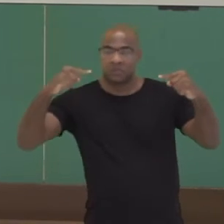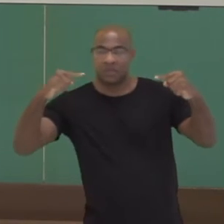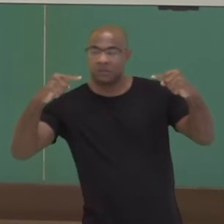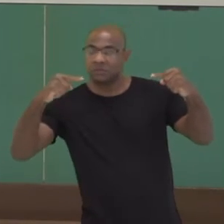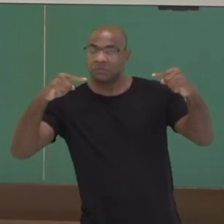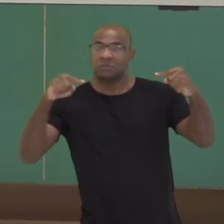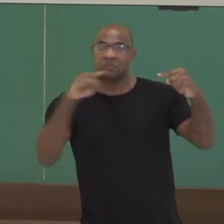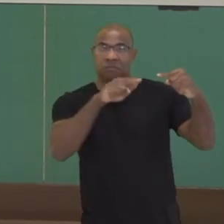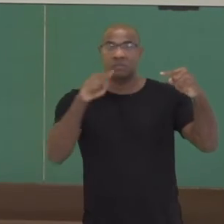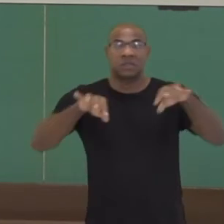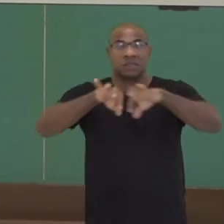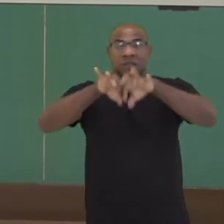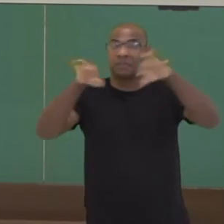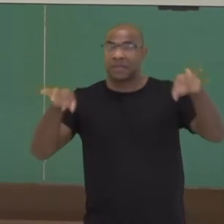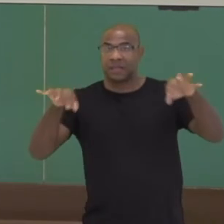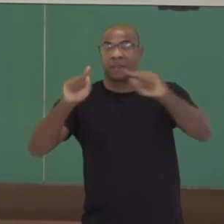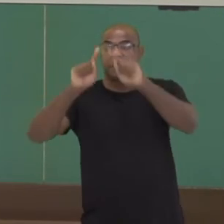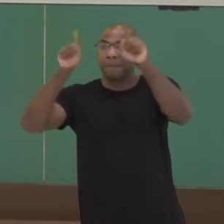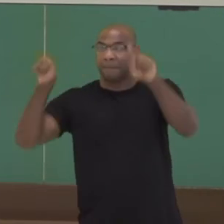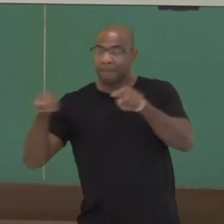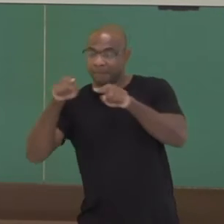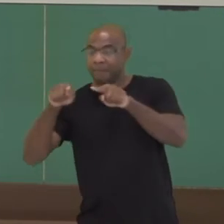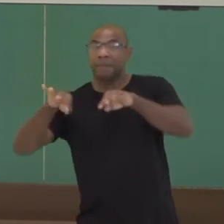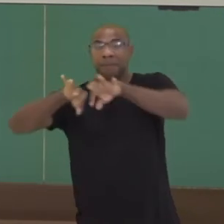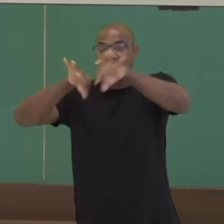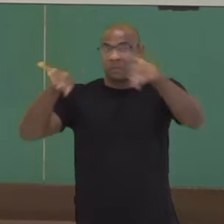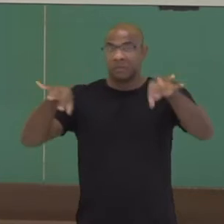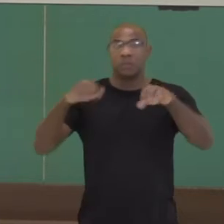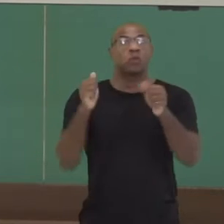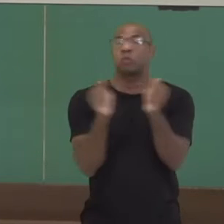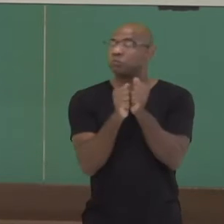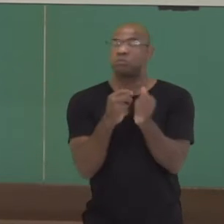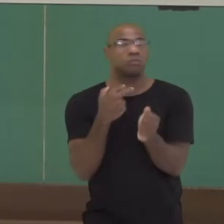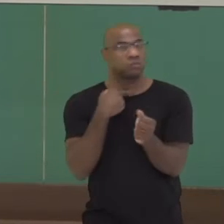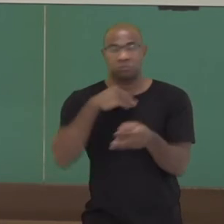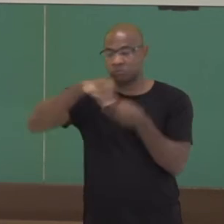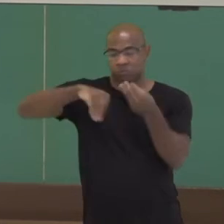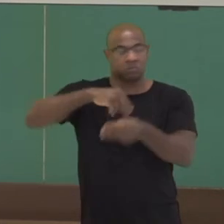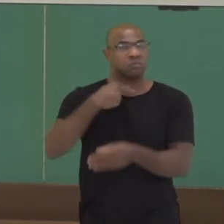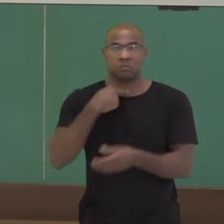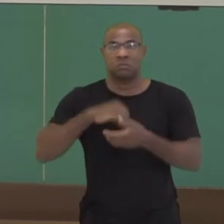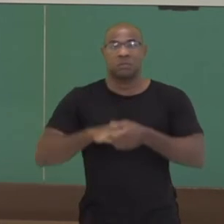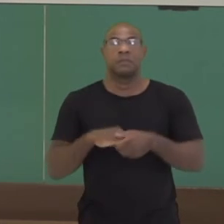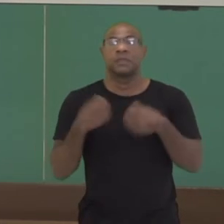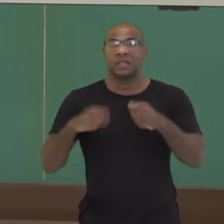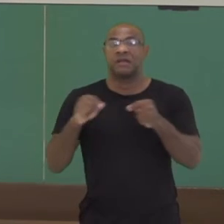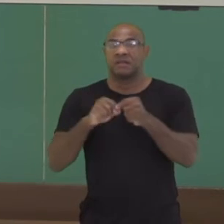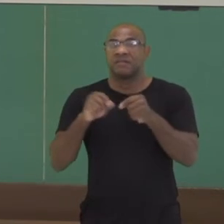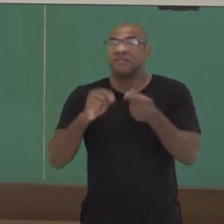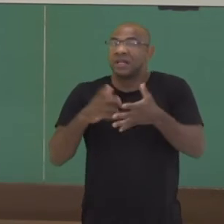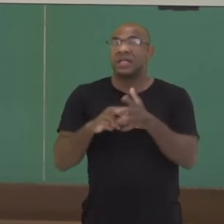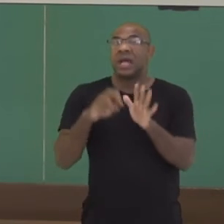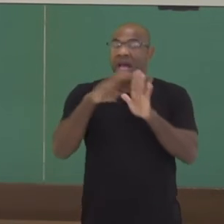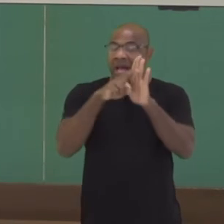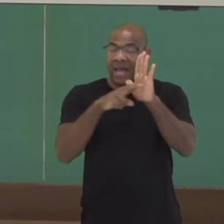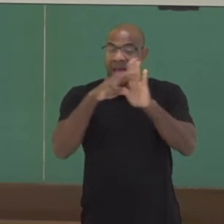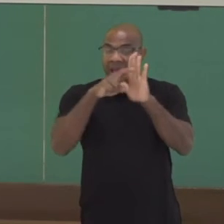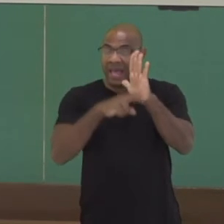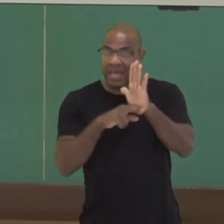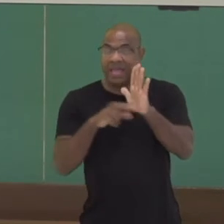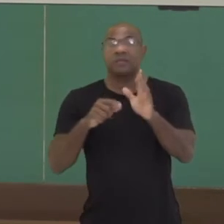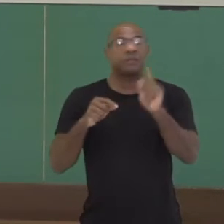claro, separados pelo parênteses, porque eles não podem ficar juntos, mas eu tenho que fazer o jogo do sinal, né? Eu tenho